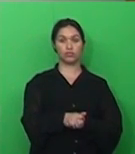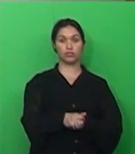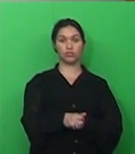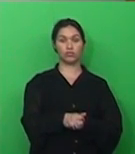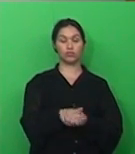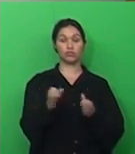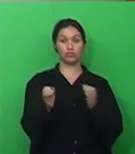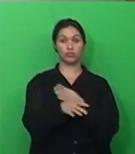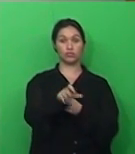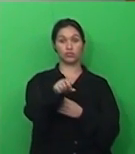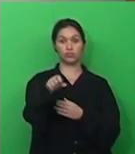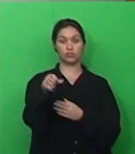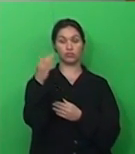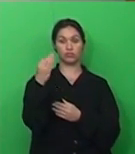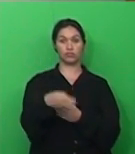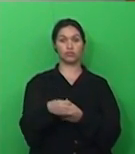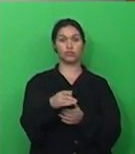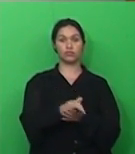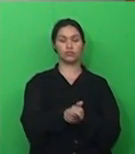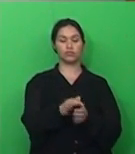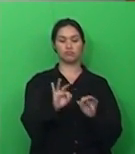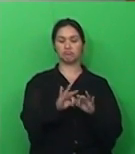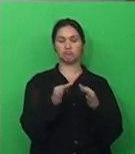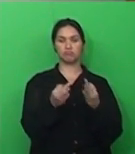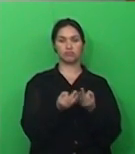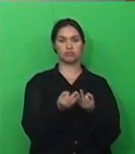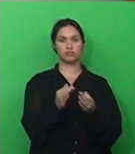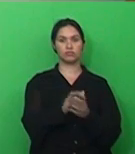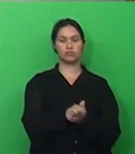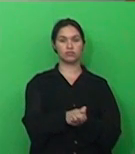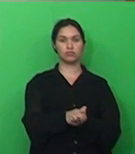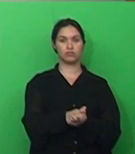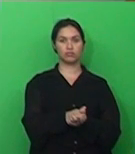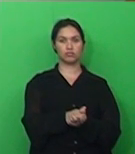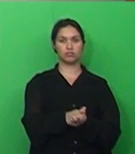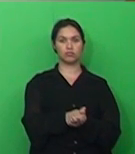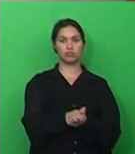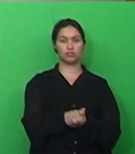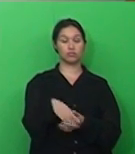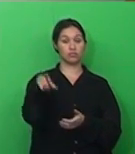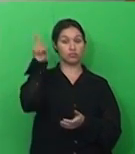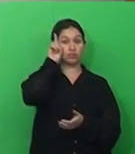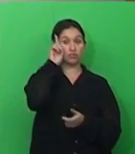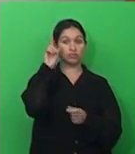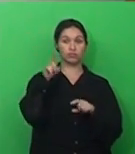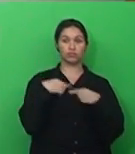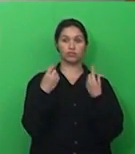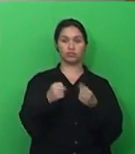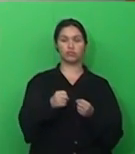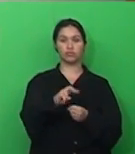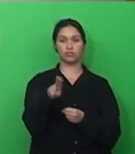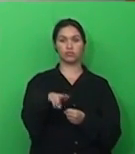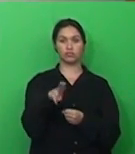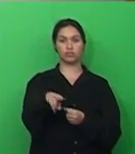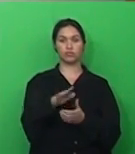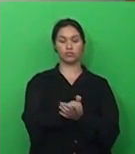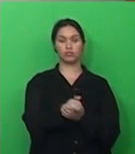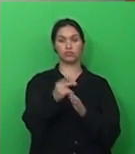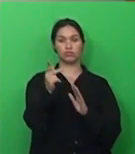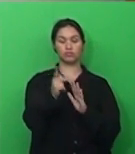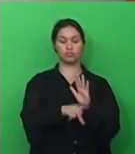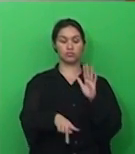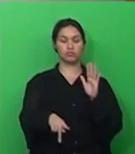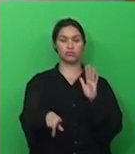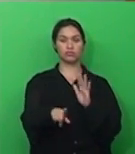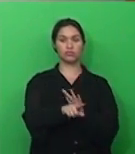Então, é algo muito simples, que está aí no dia a dia. Eu acho como eu falo, um projeto simples, né, vereador Zaido?